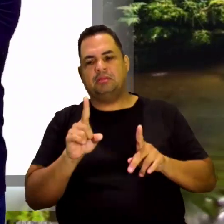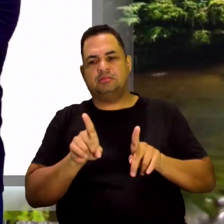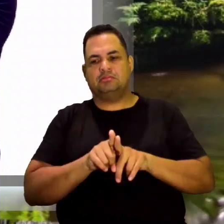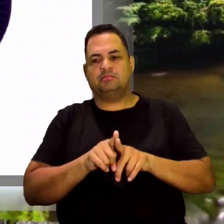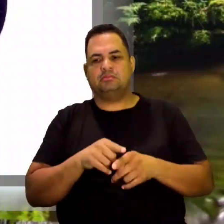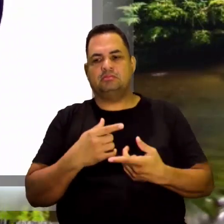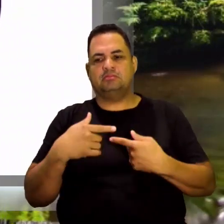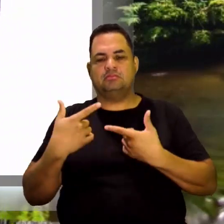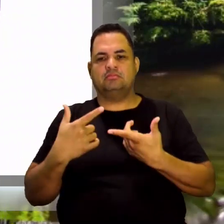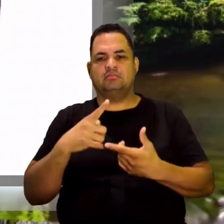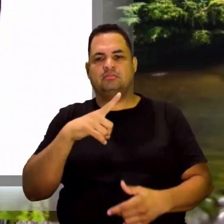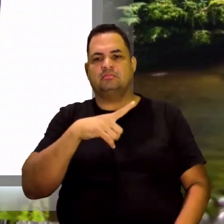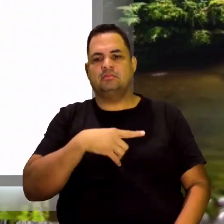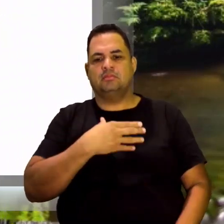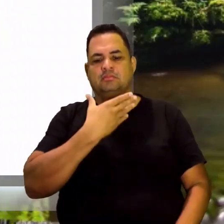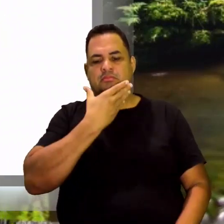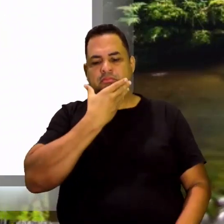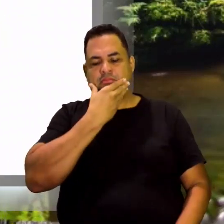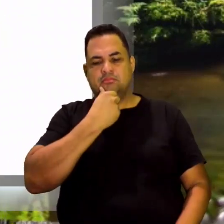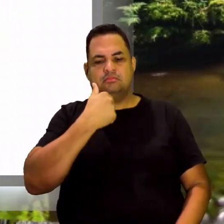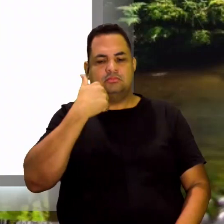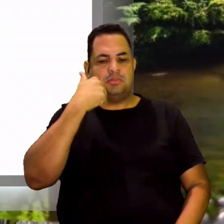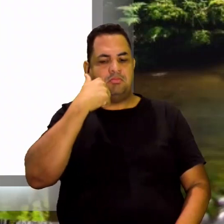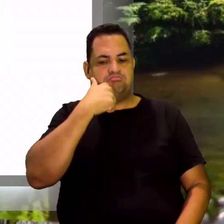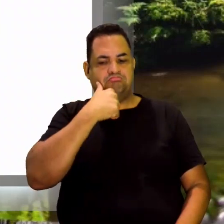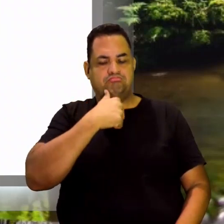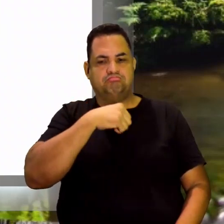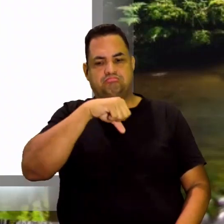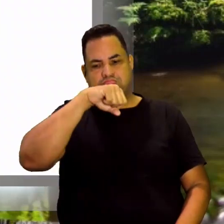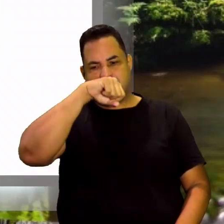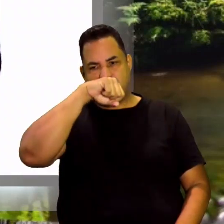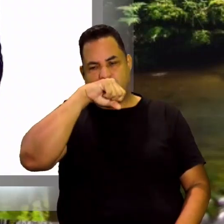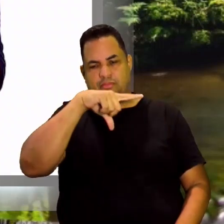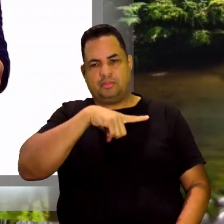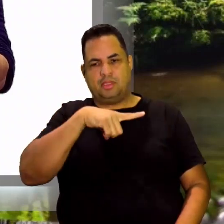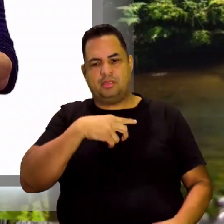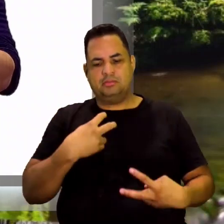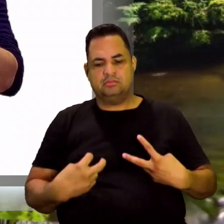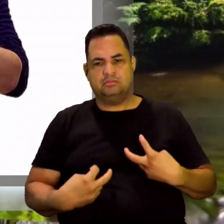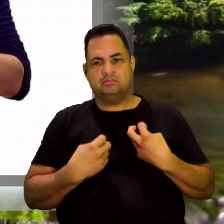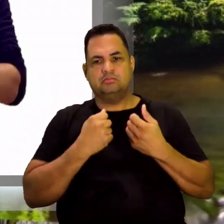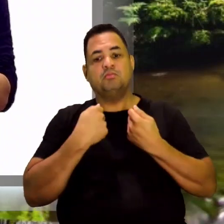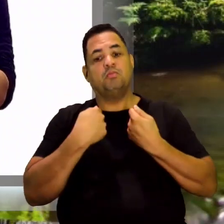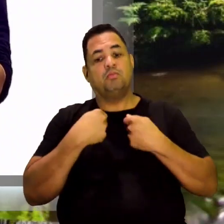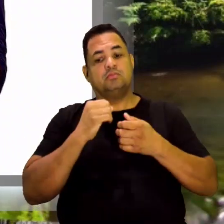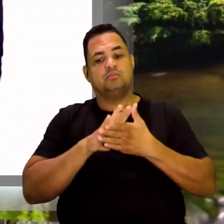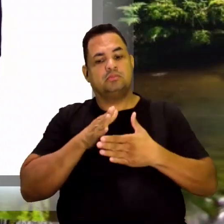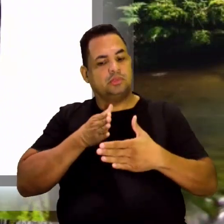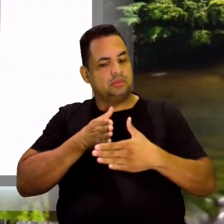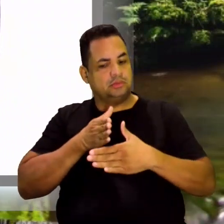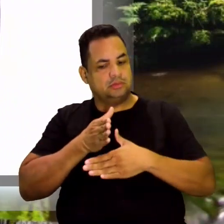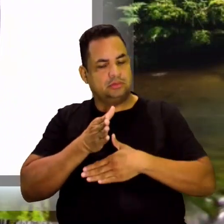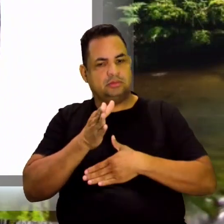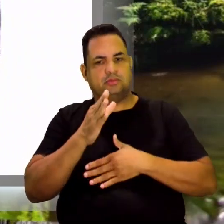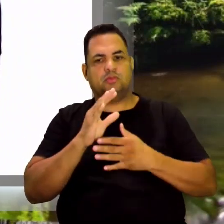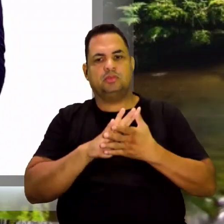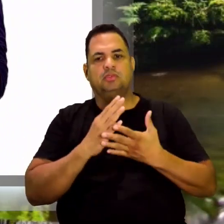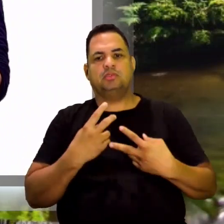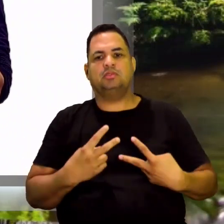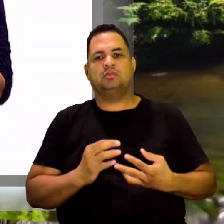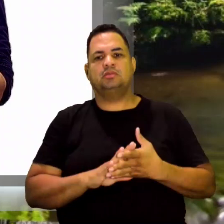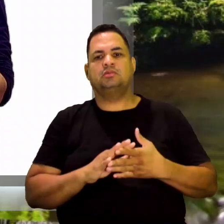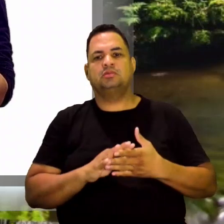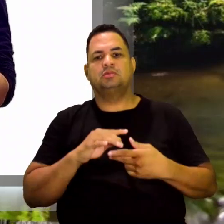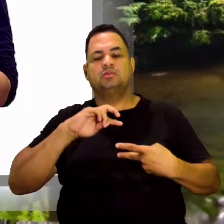sua mãe ou seu pai teve, então significa que pode estar presente na sua linha genética o gene cancerígeno.